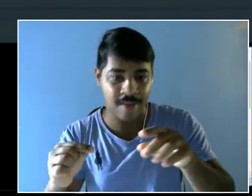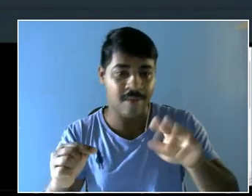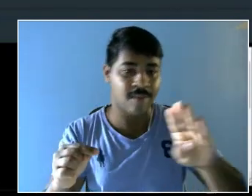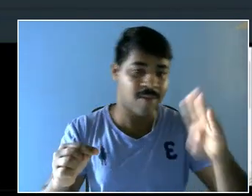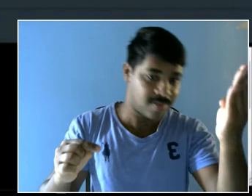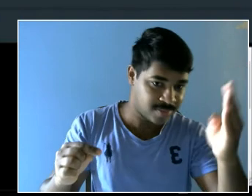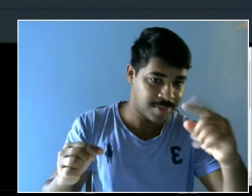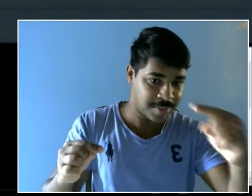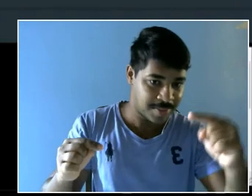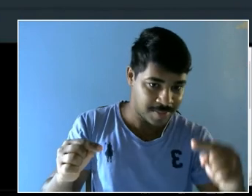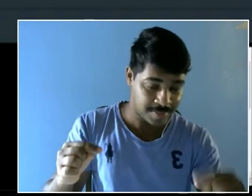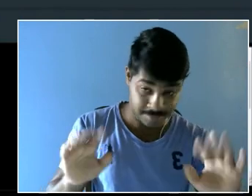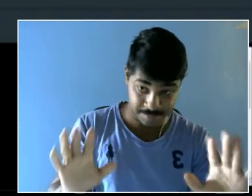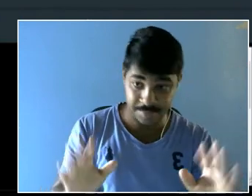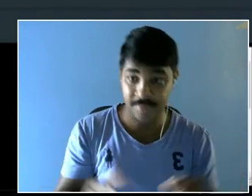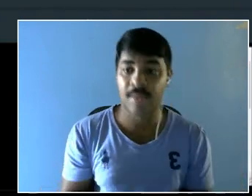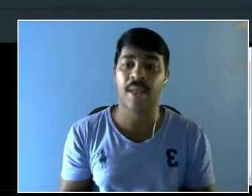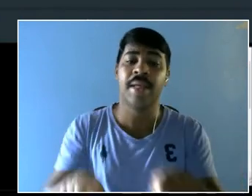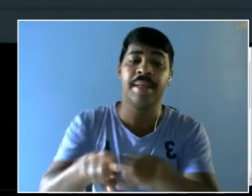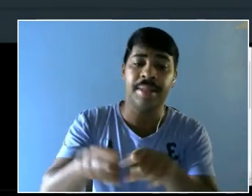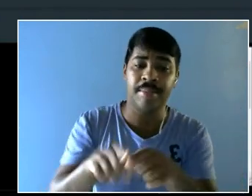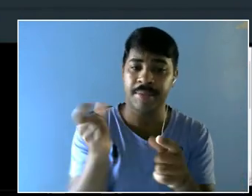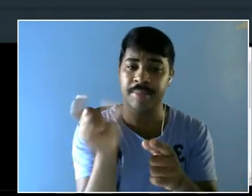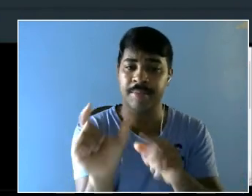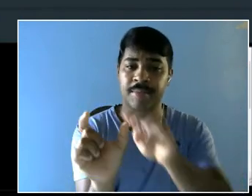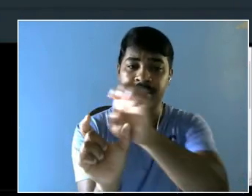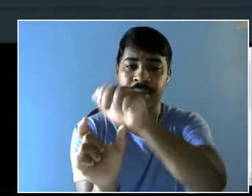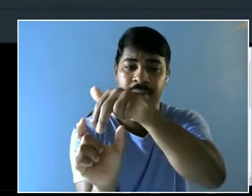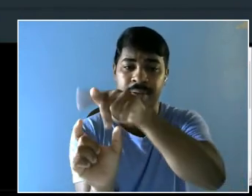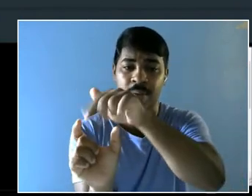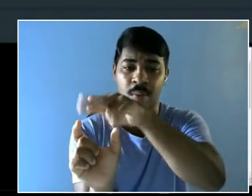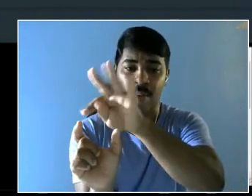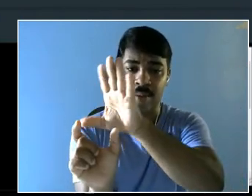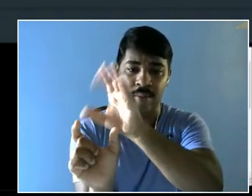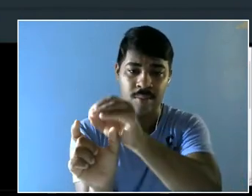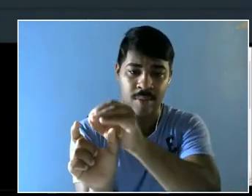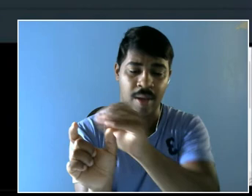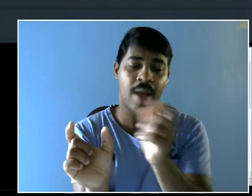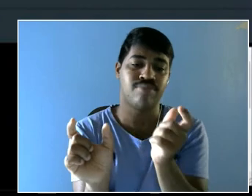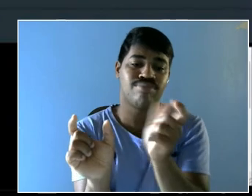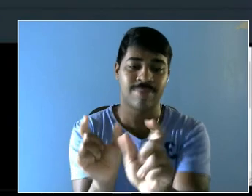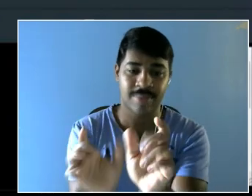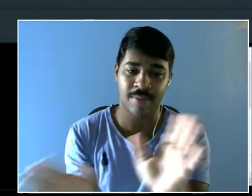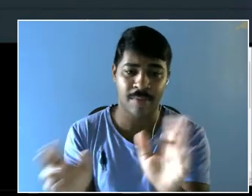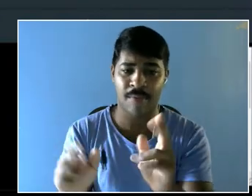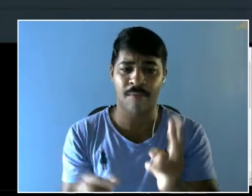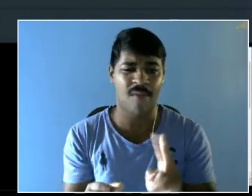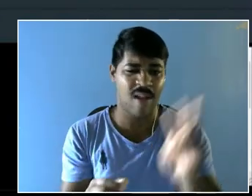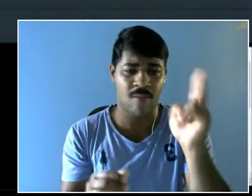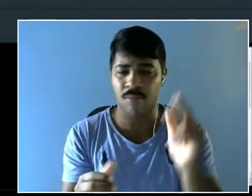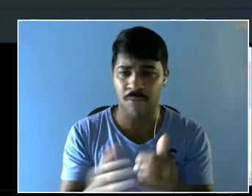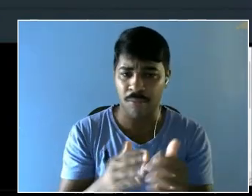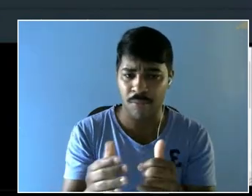Então, a gente pode escrever aqui um valor diretamente verdadeiro ou falso, para testar aqui, para aprender primeiro. Então, vamos colocar